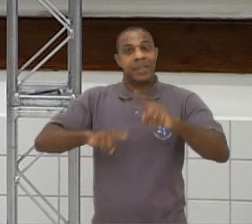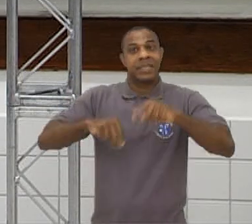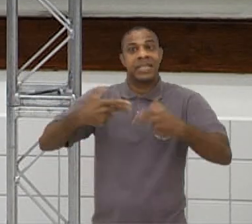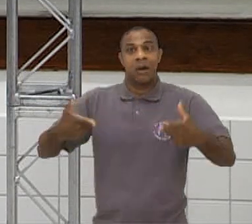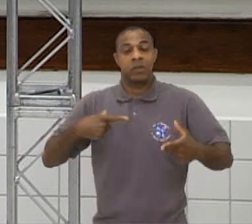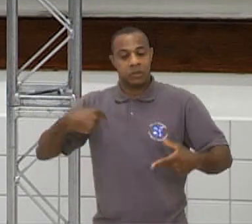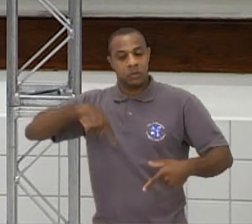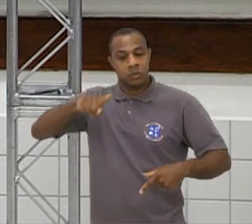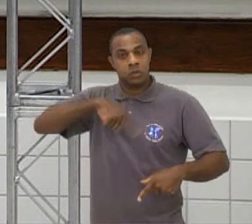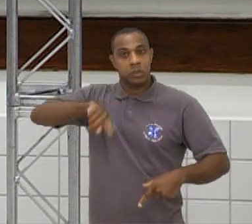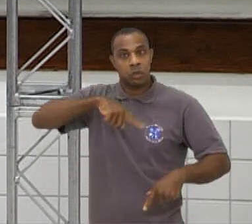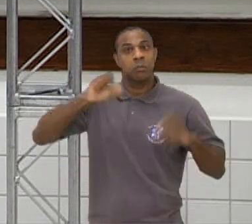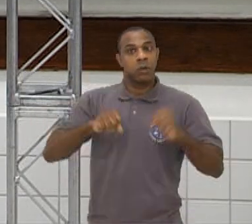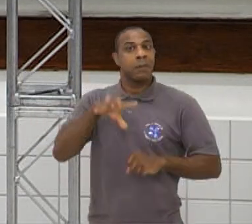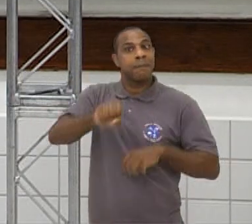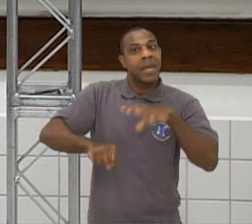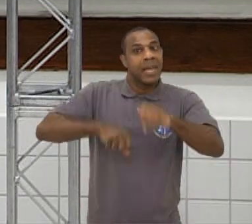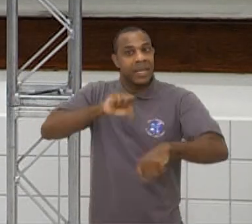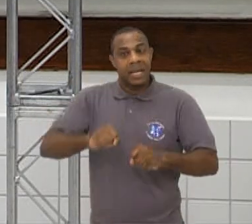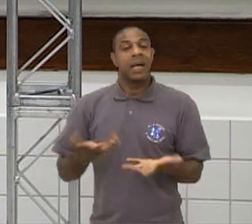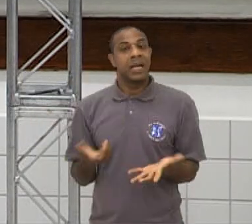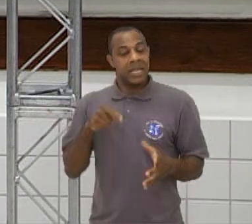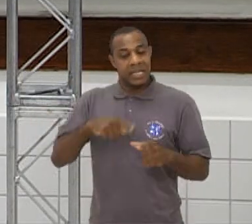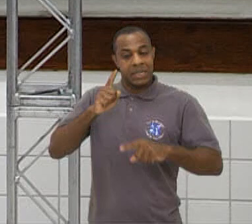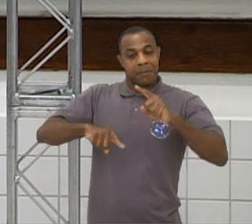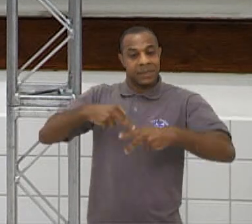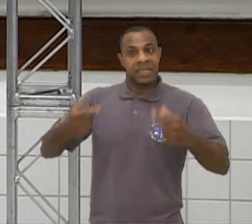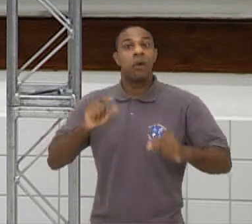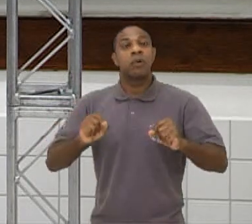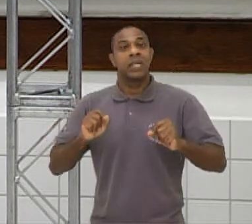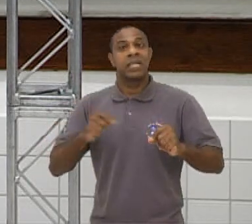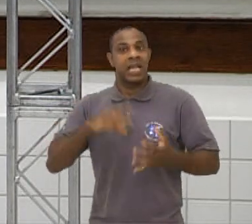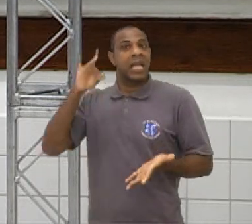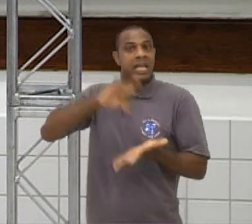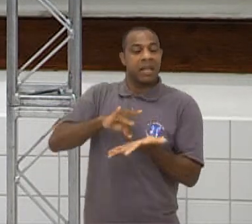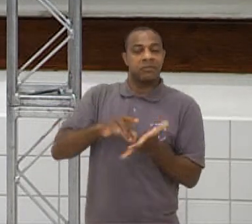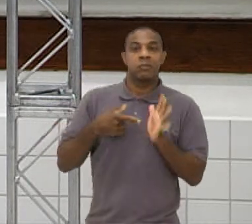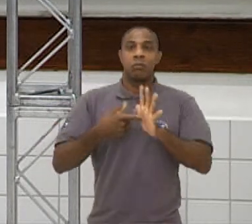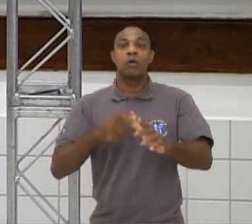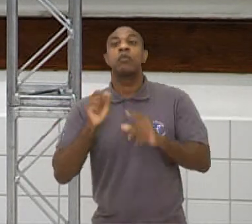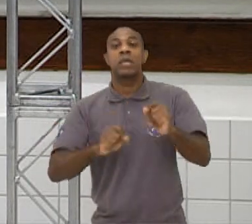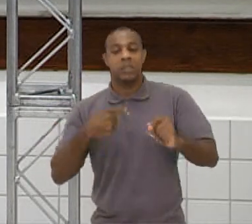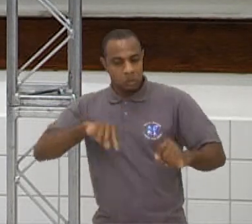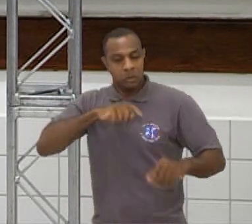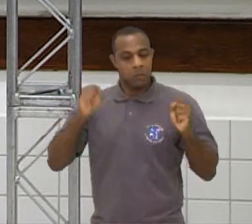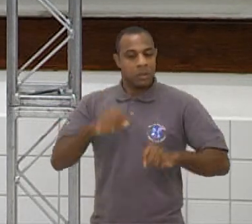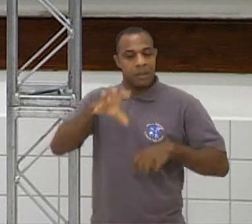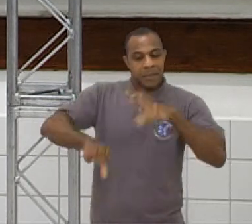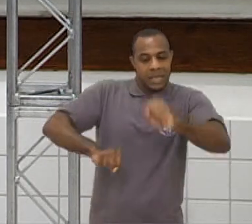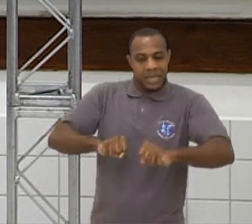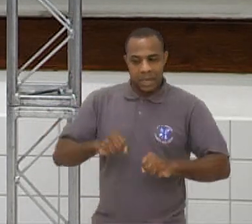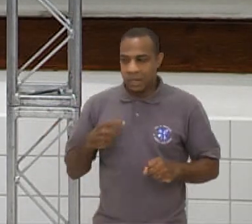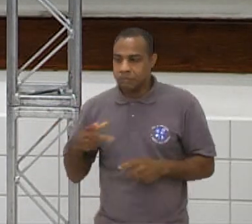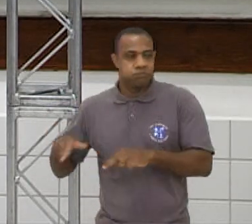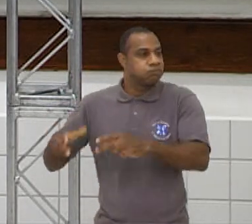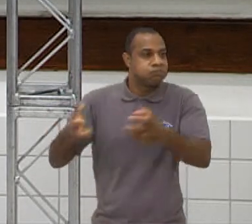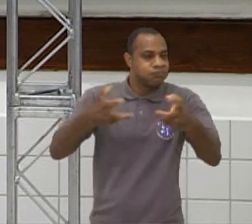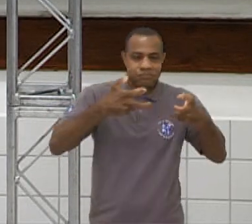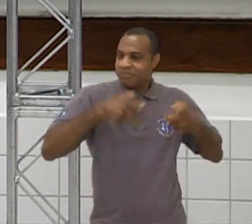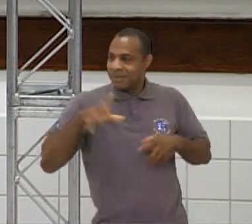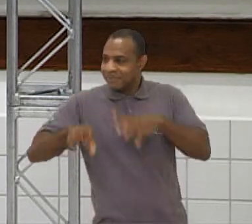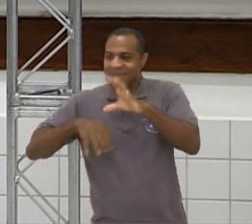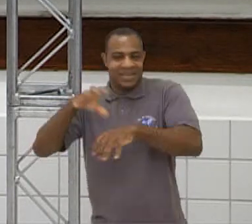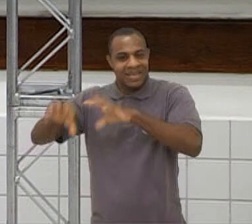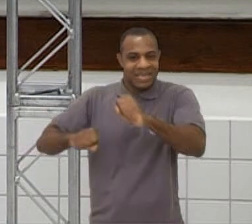pode pegar, tá? E essas condições materiais, essa realidade que a gente pode pegar, está à nossa volta, todos esses